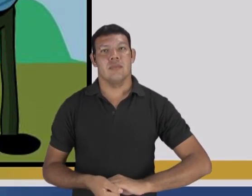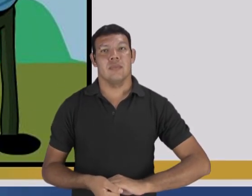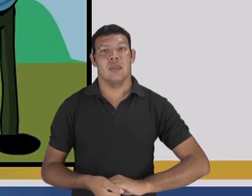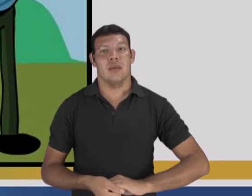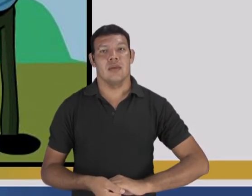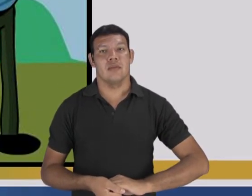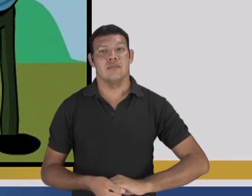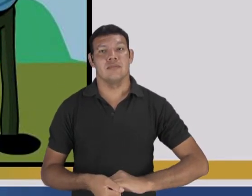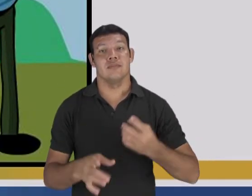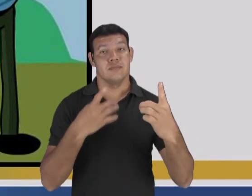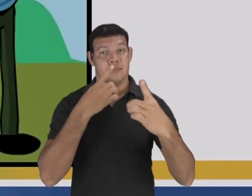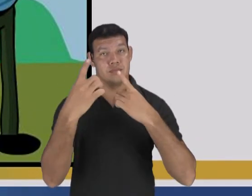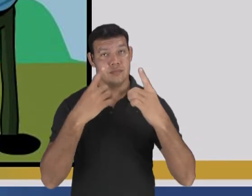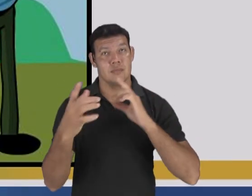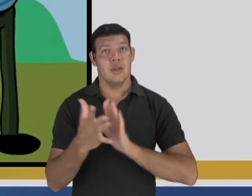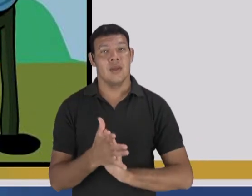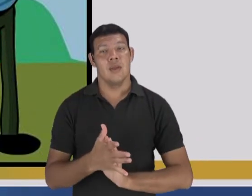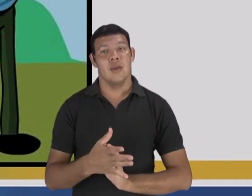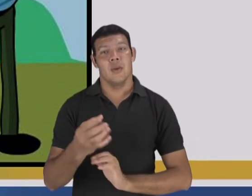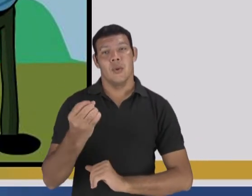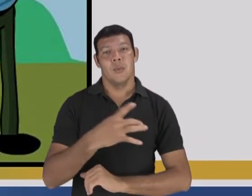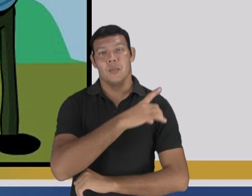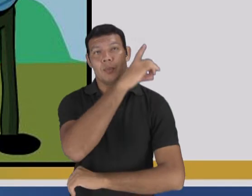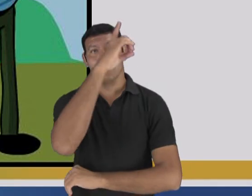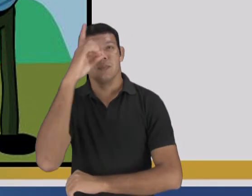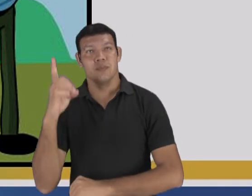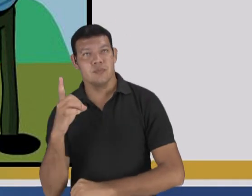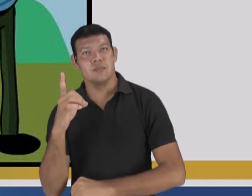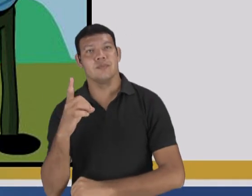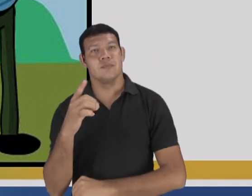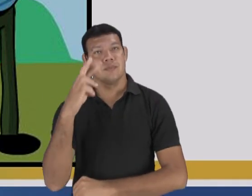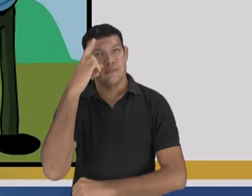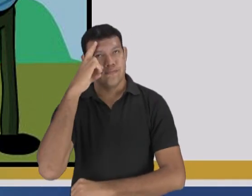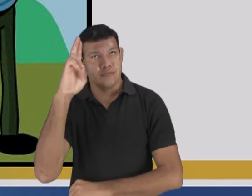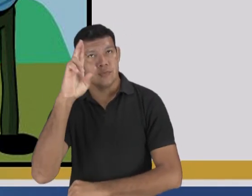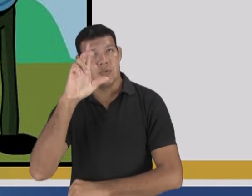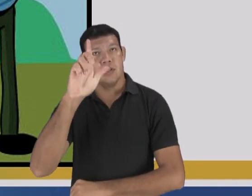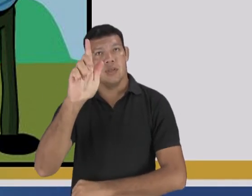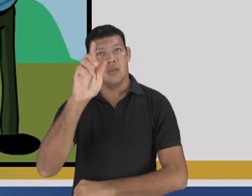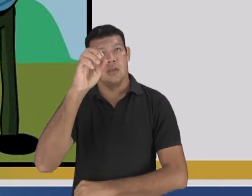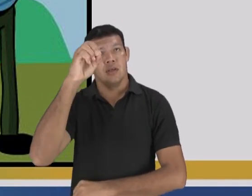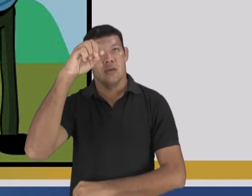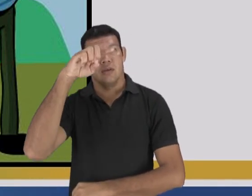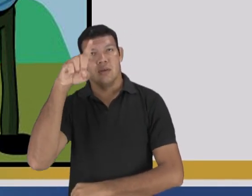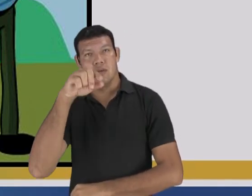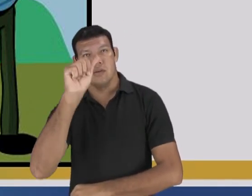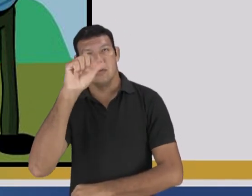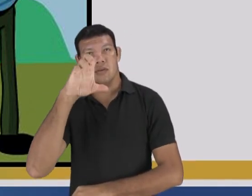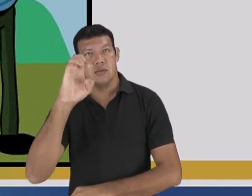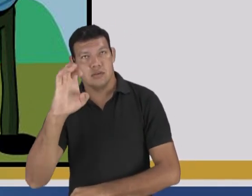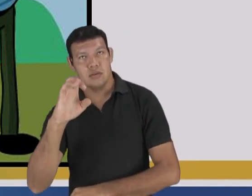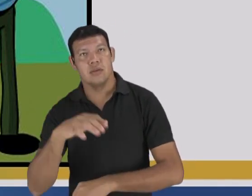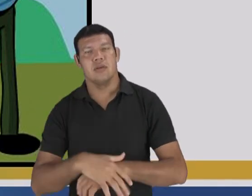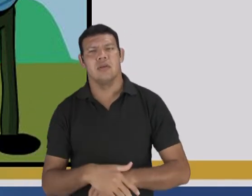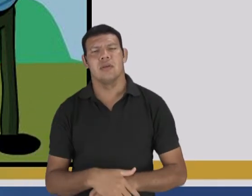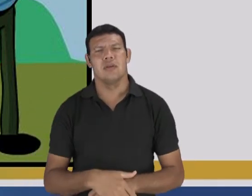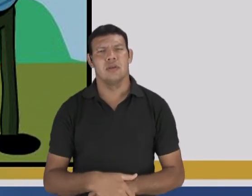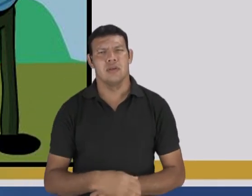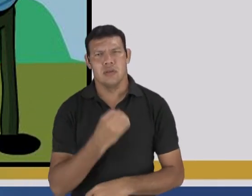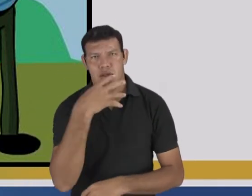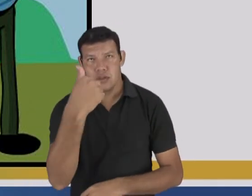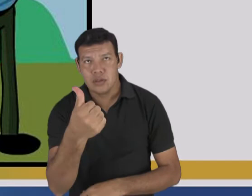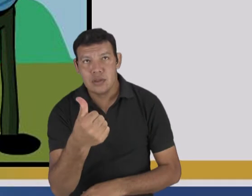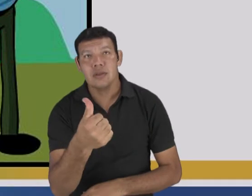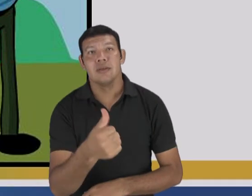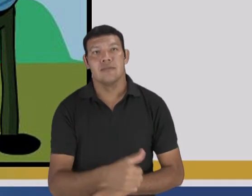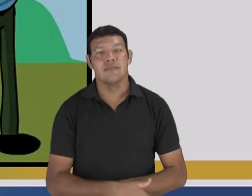Um exemplo aí, um diálogo. Buenos días, señor González. ¿Cómo está usted? Bien. ¿Y usted? Bien,